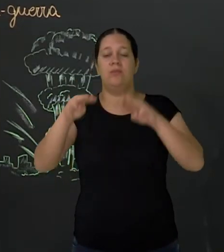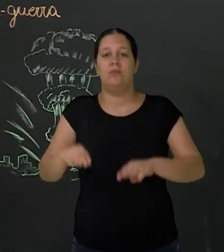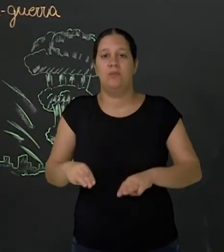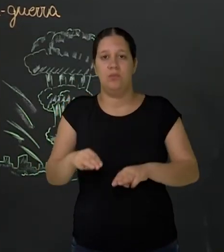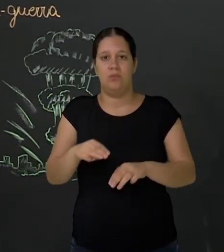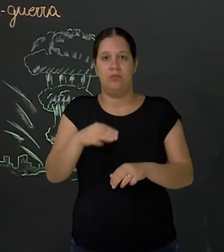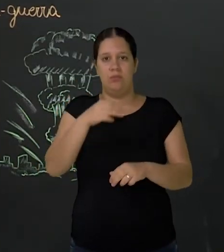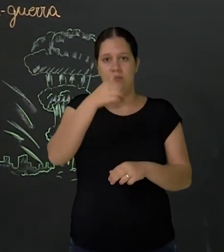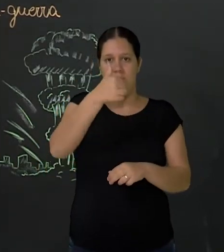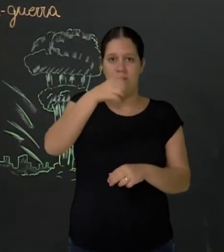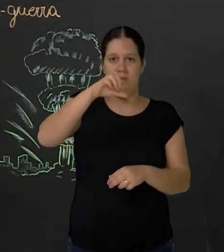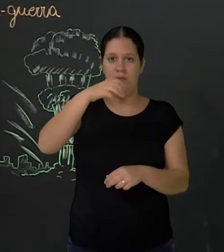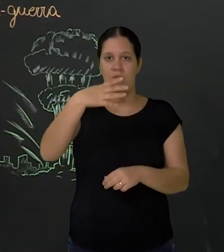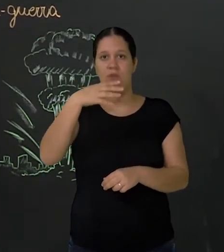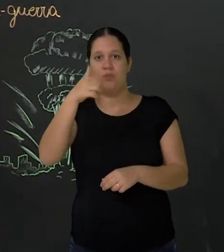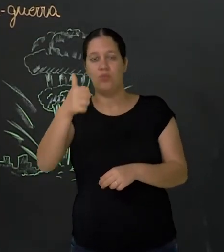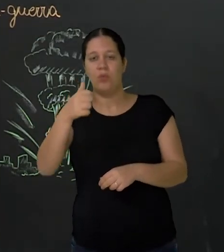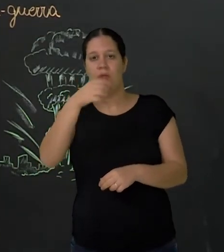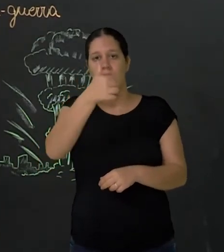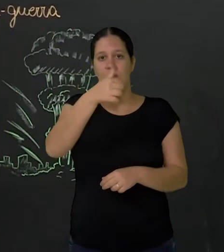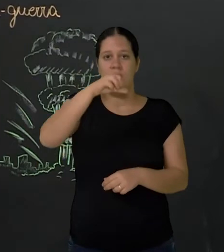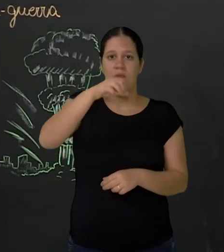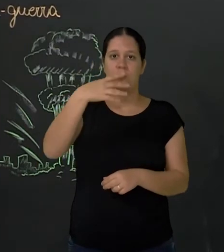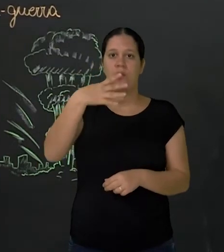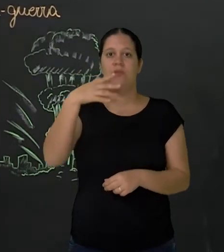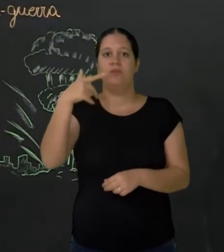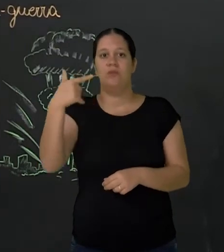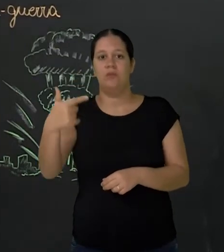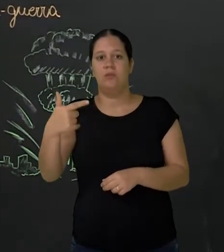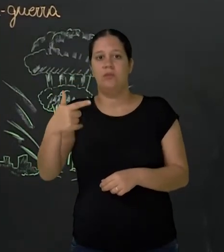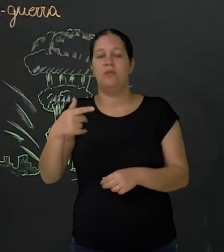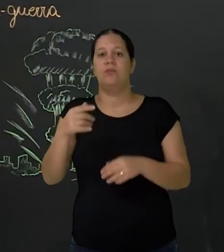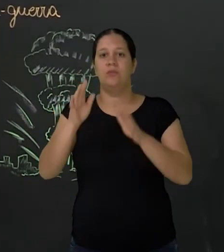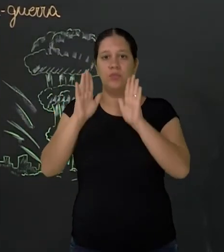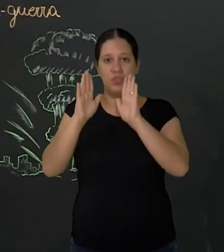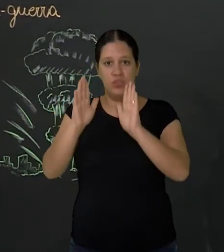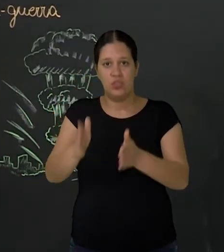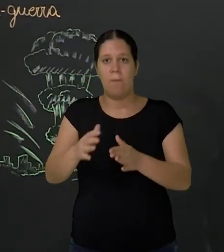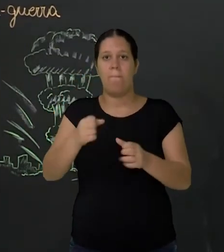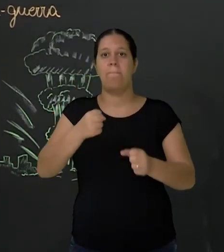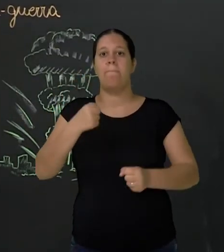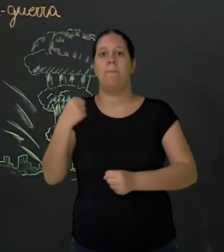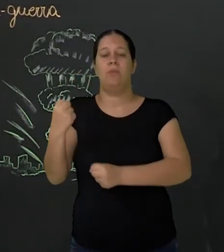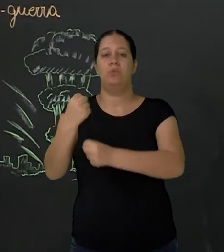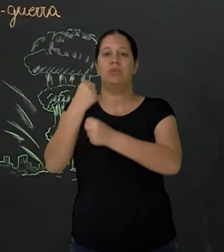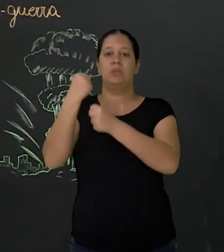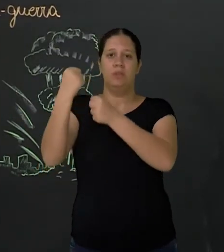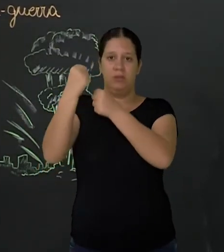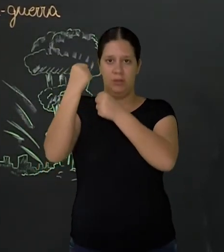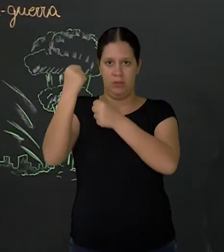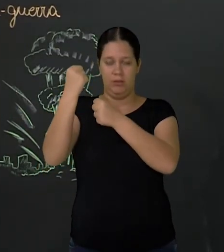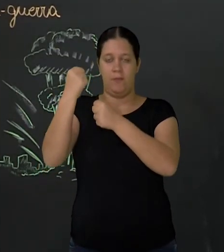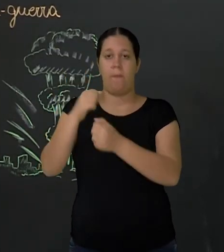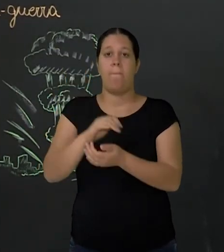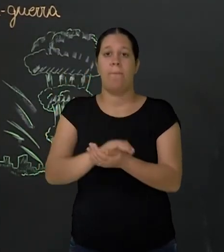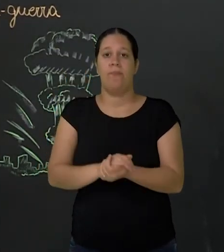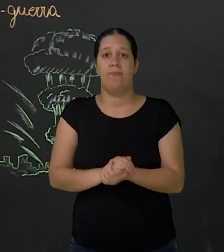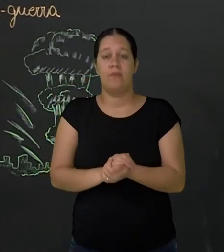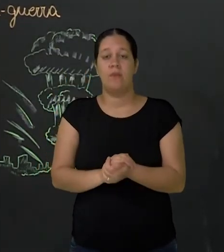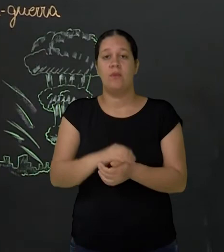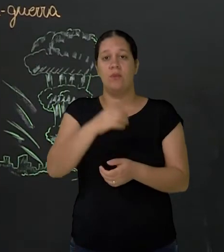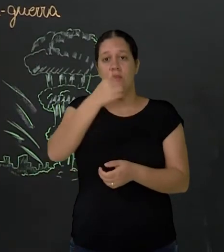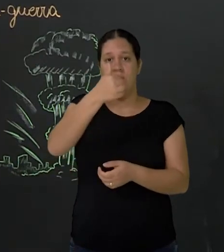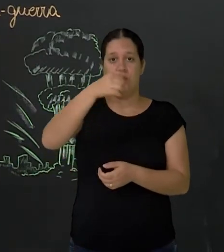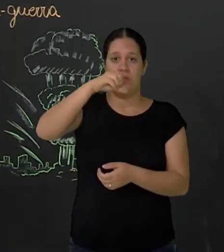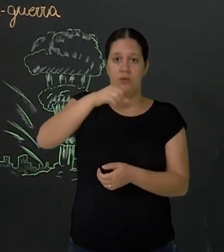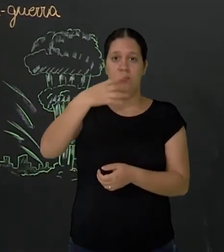no finalzinho de 41 e no início de 1942 já era outro. Você já tinha duas grandes potências do lado dos aliados.